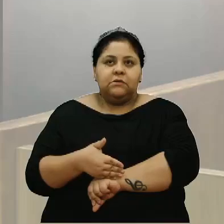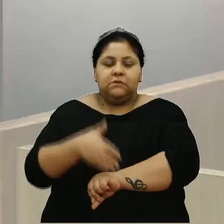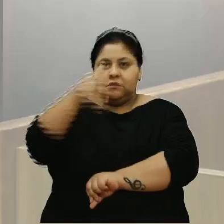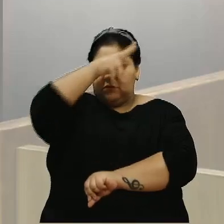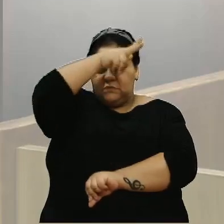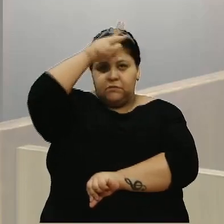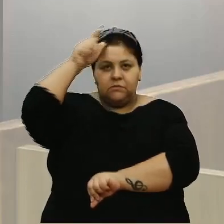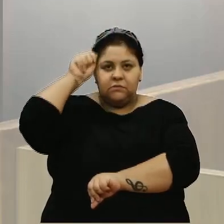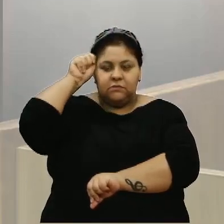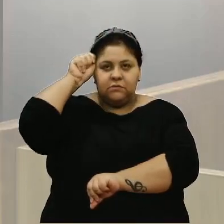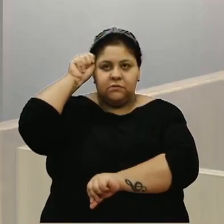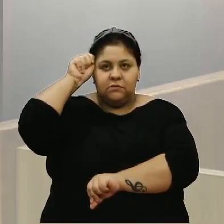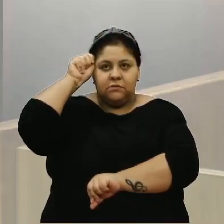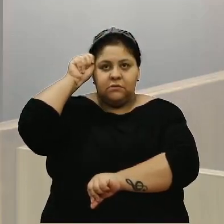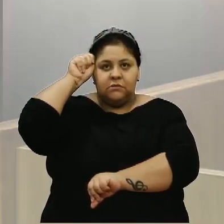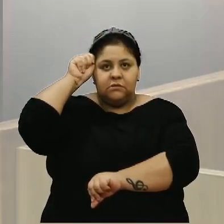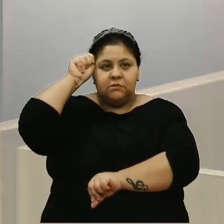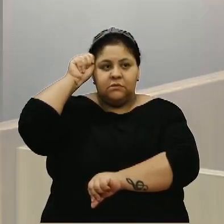municipal